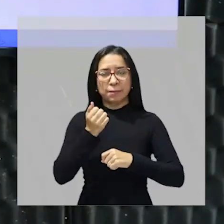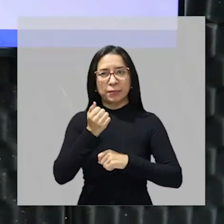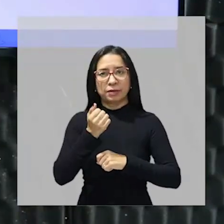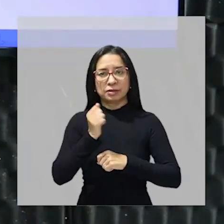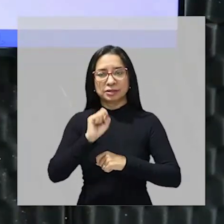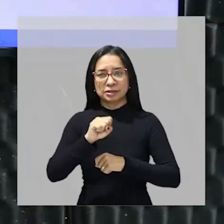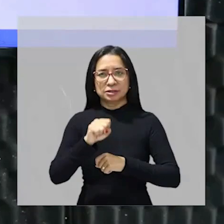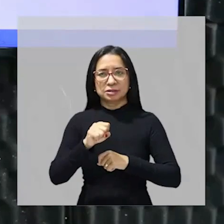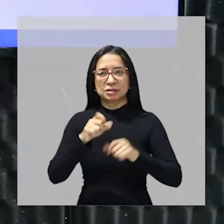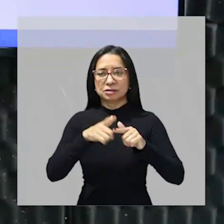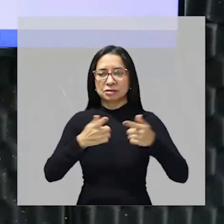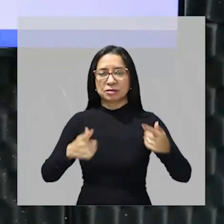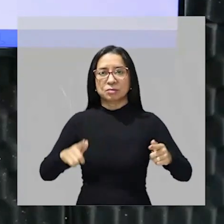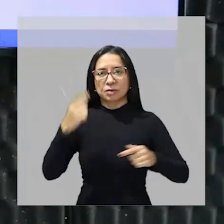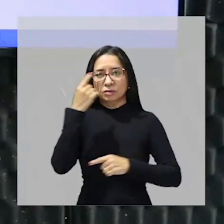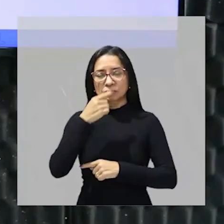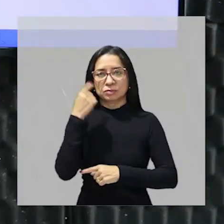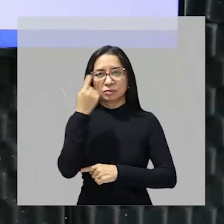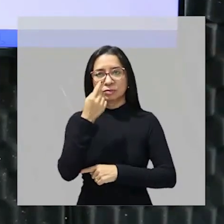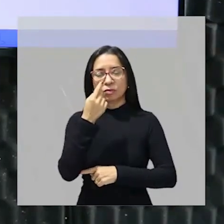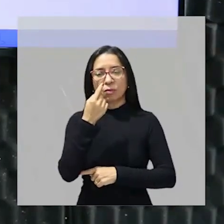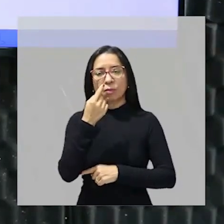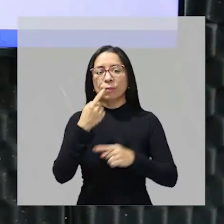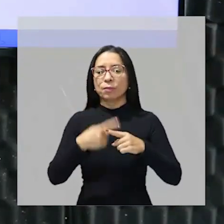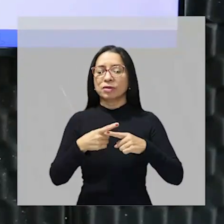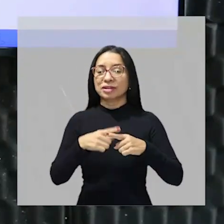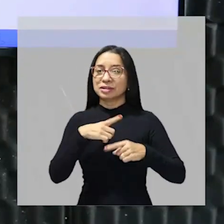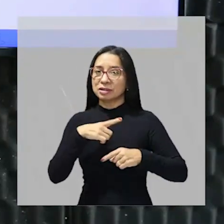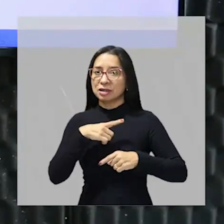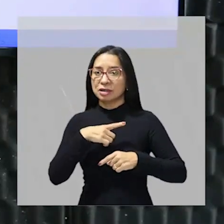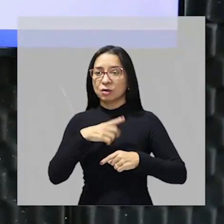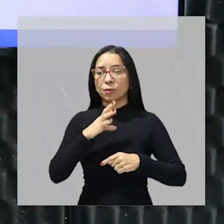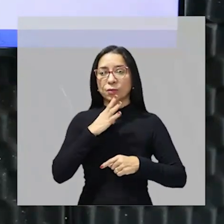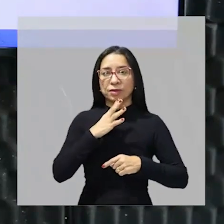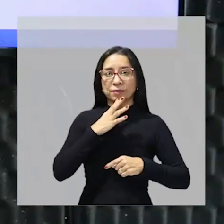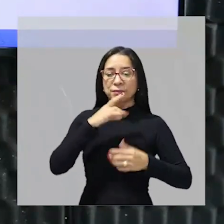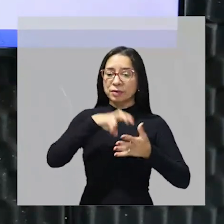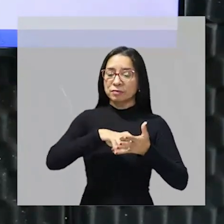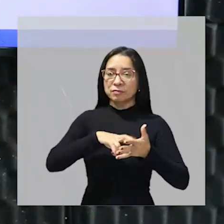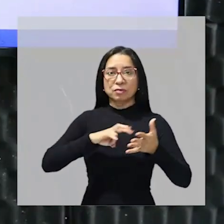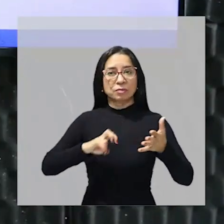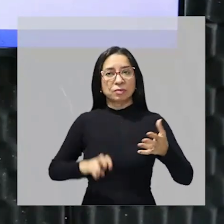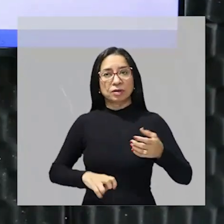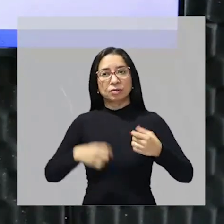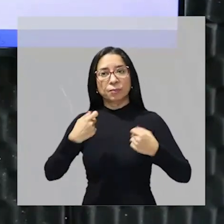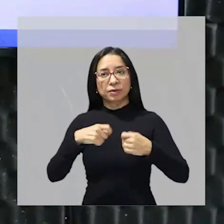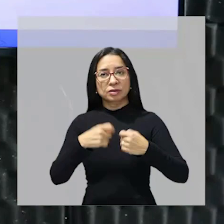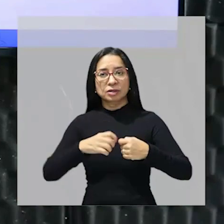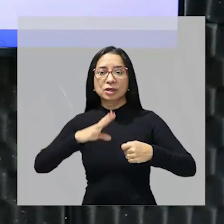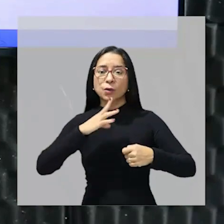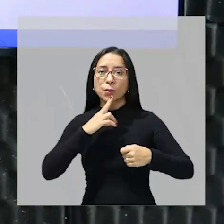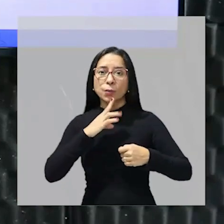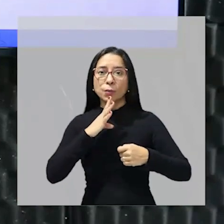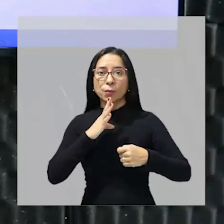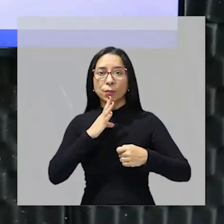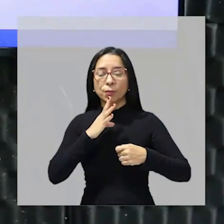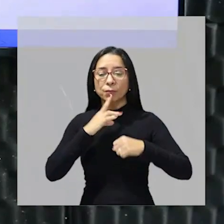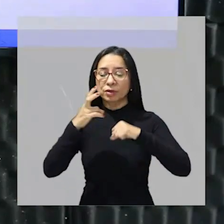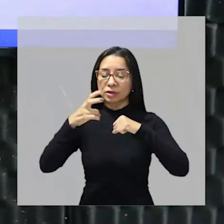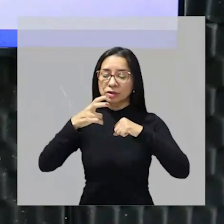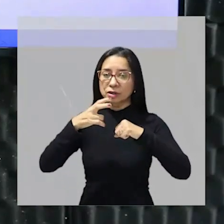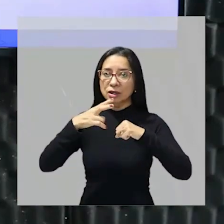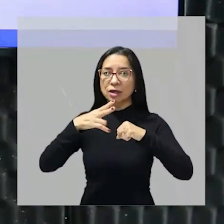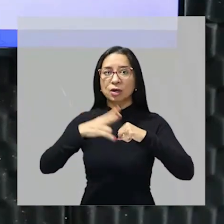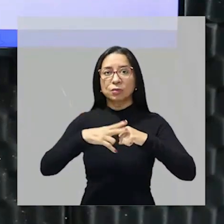precisa saber. Até porque, para ter conhecimento vocabular, você precisa conhecer os verbos, tá? Os verbos, eles